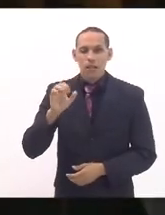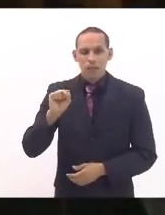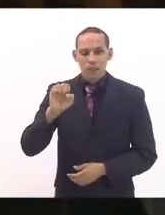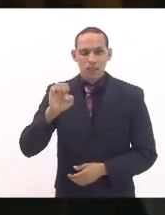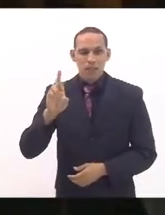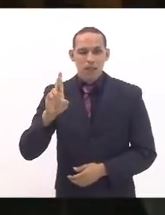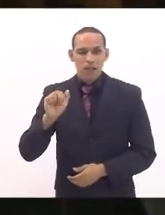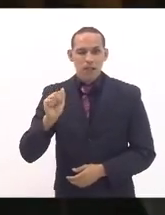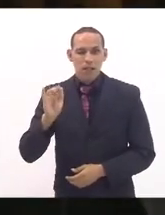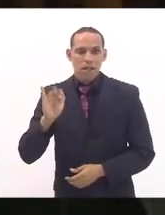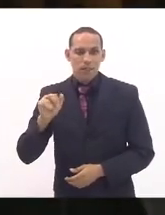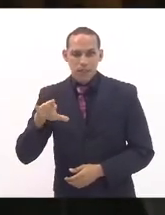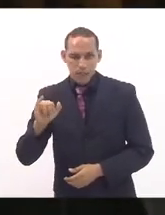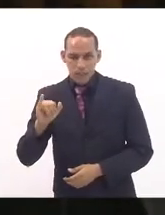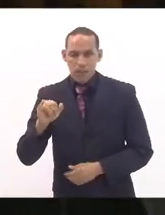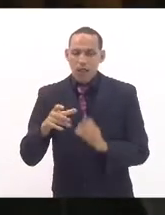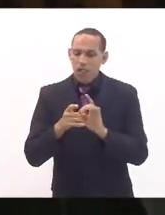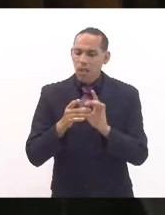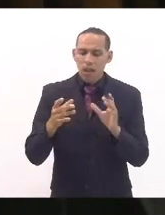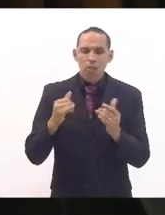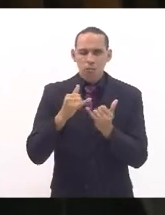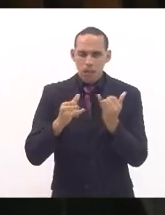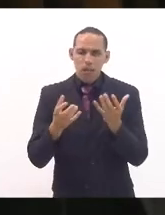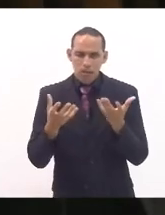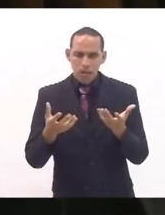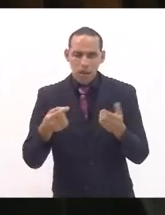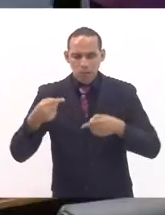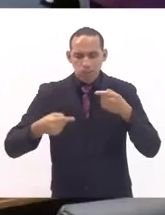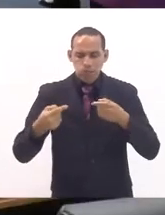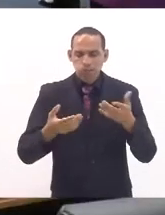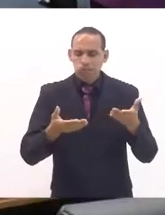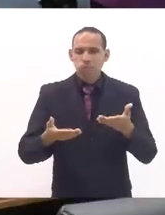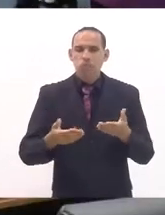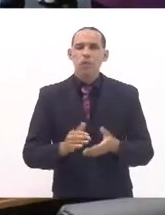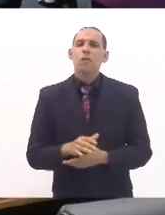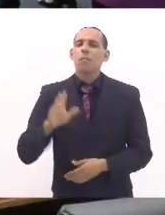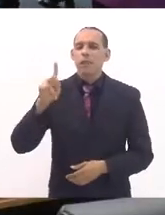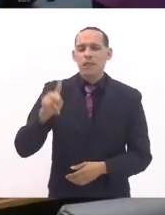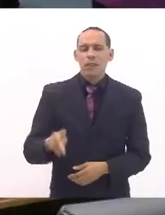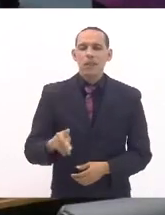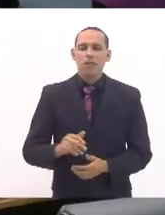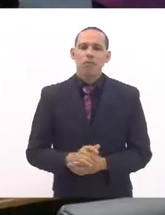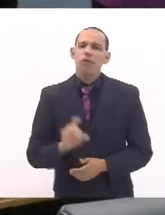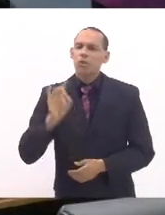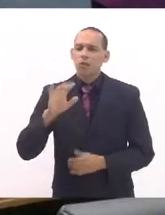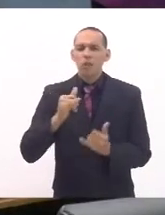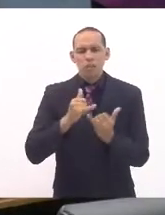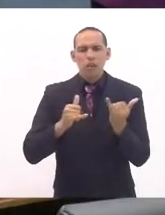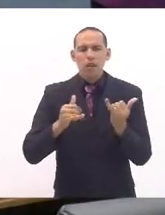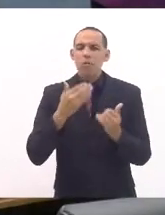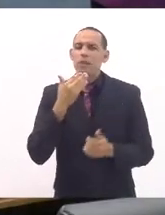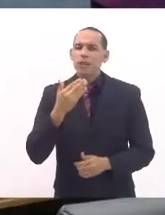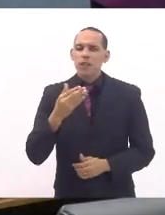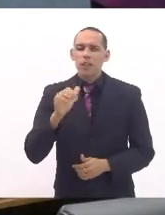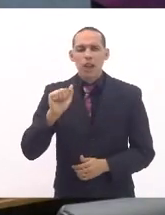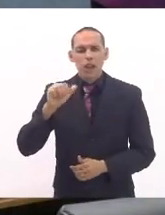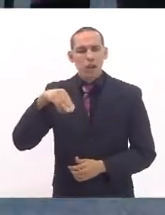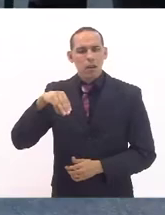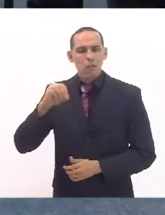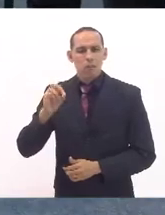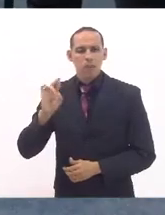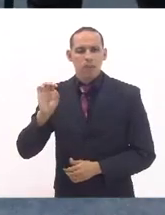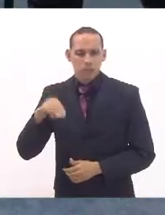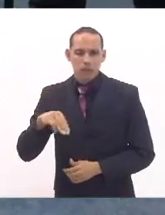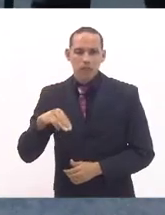parte, com toda a democracia, deputado, o debate é bem-vindo. Senhor presidente, eu gostaria de fazer uma parte para pedir ao deputado Rodrigo Amorim